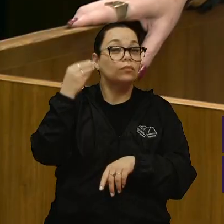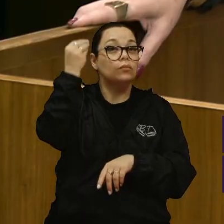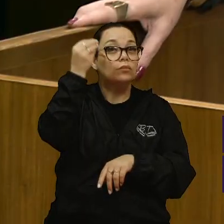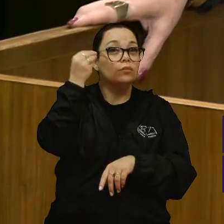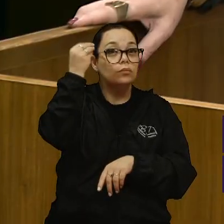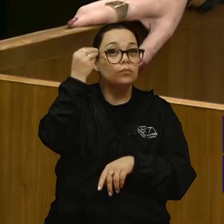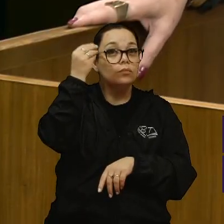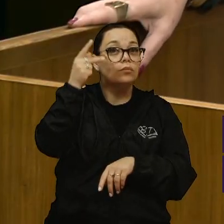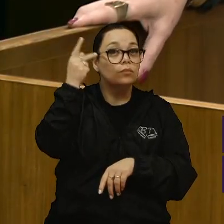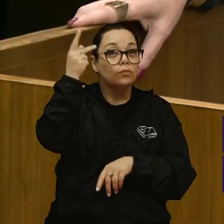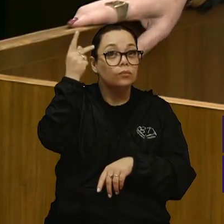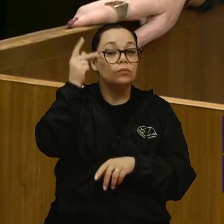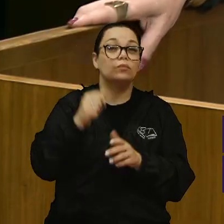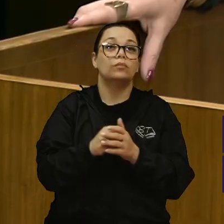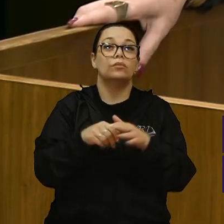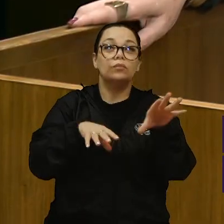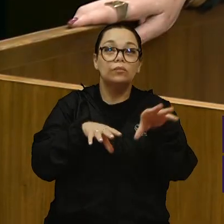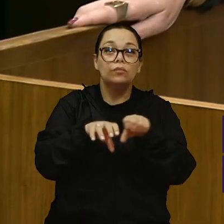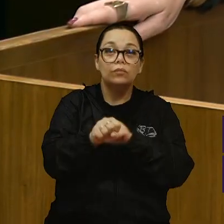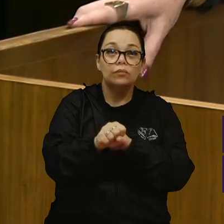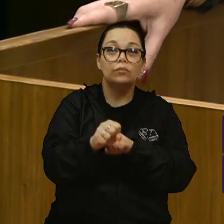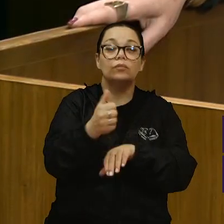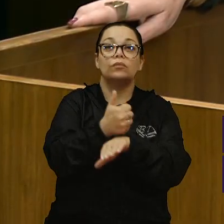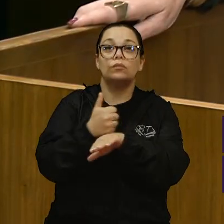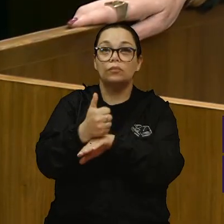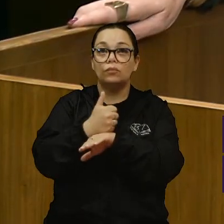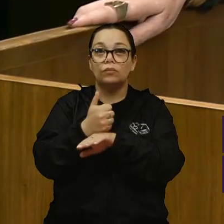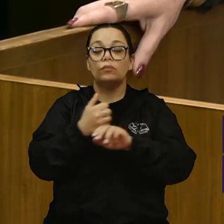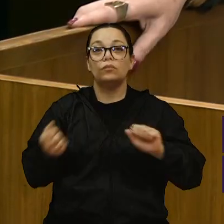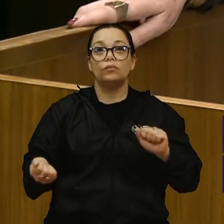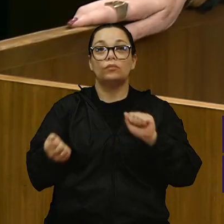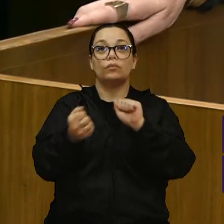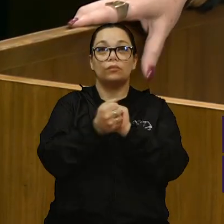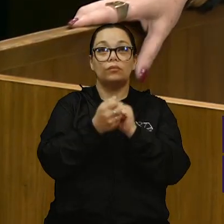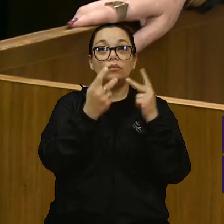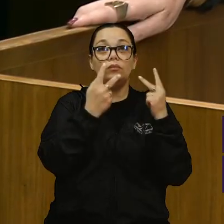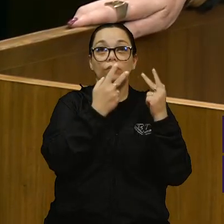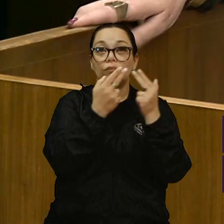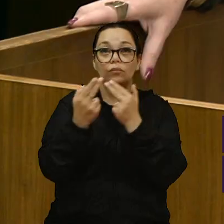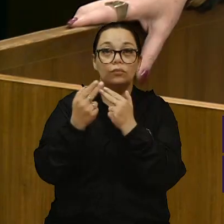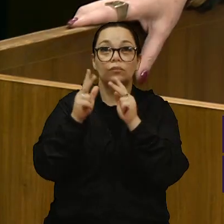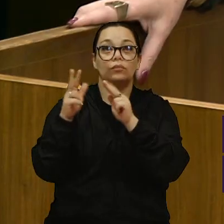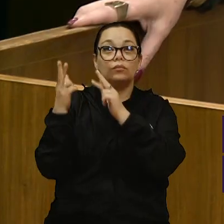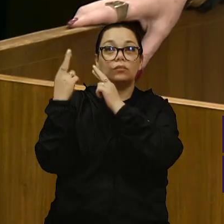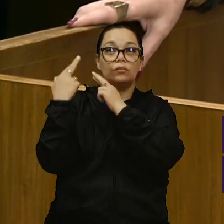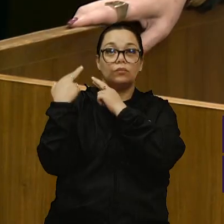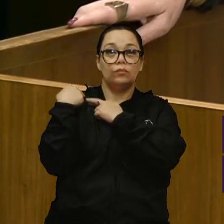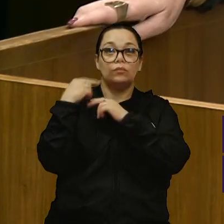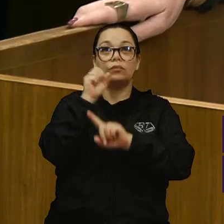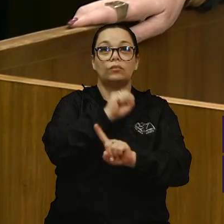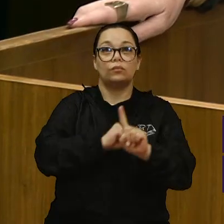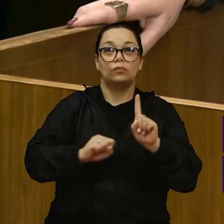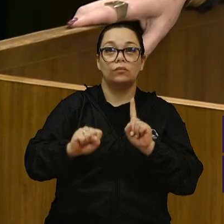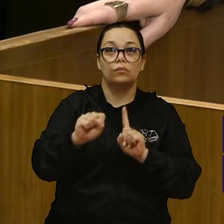Psicologia, formando profissionais que carregam consigo o mesmo senso de responsabilidade social que